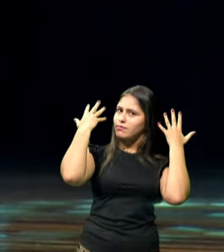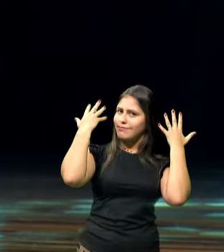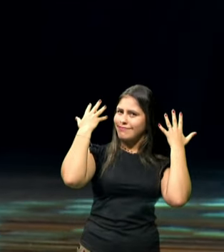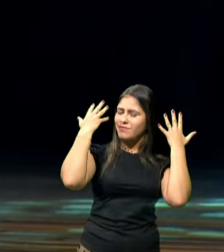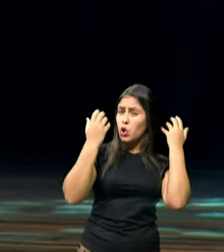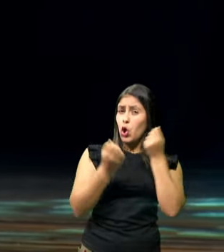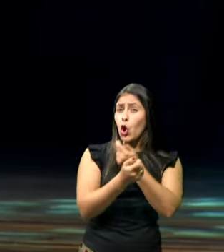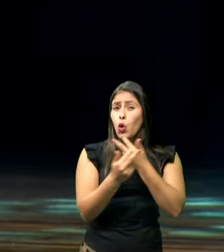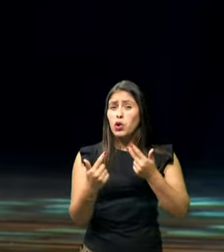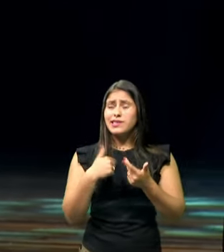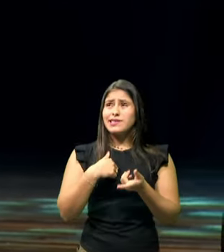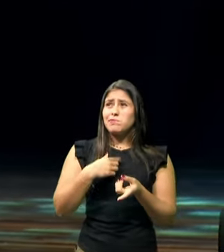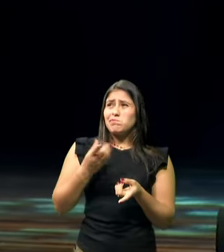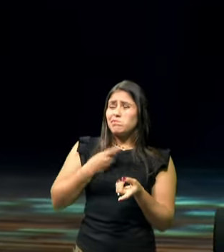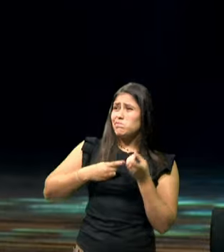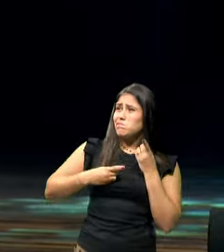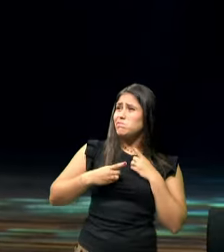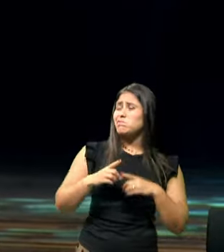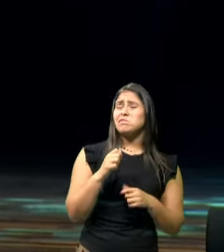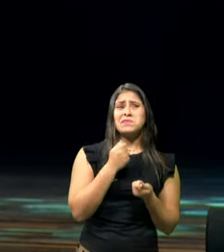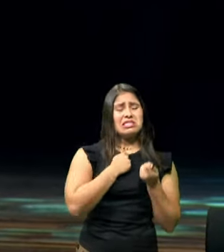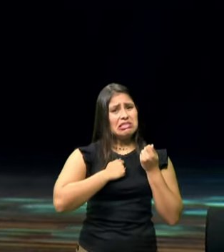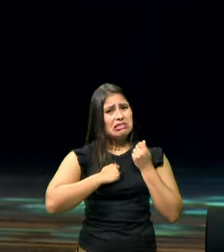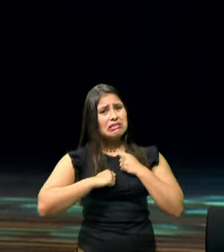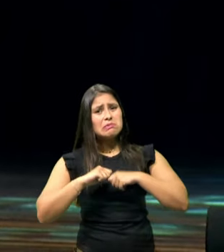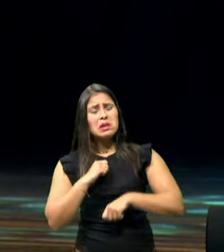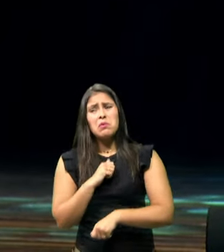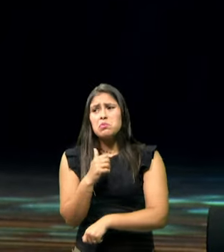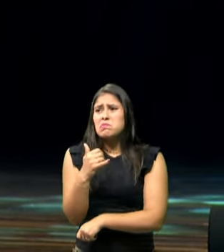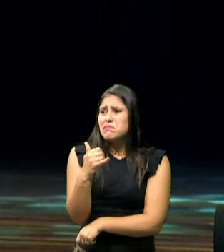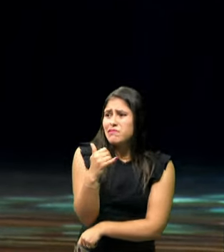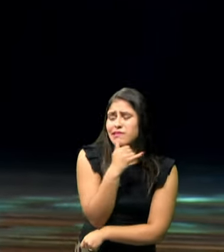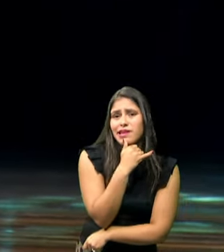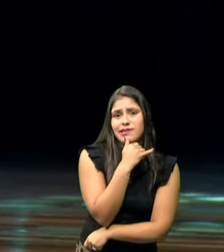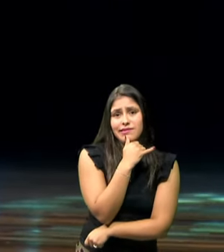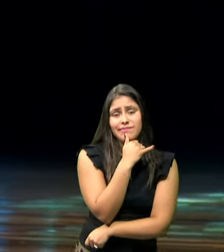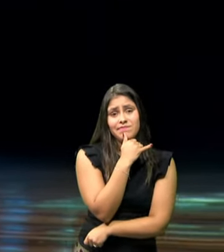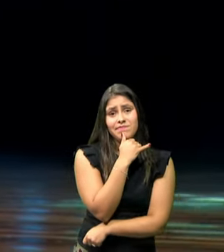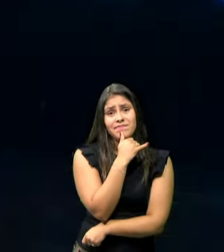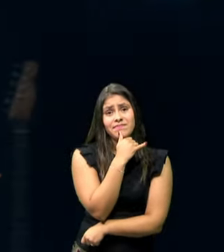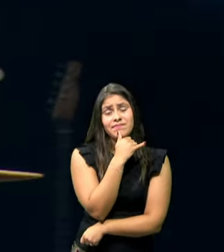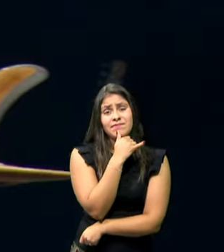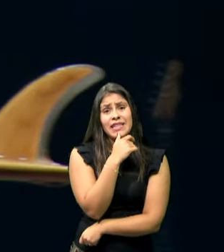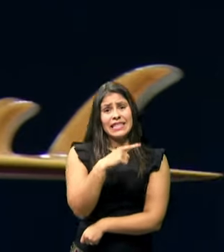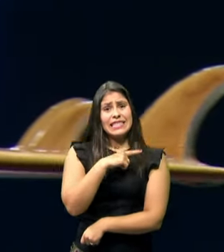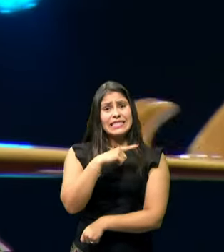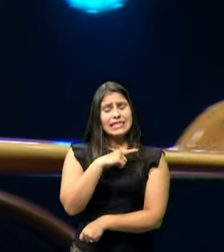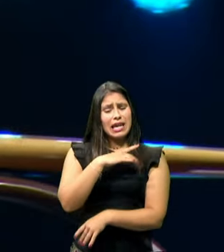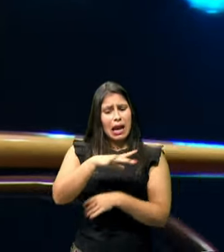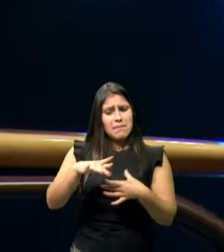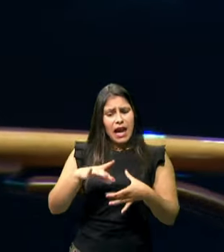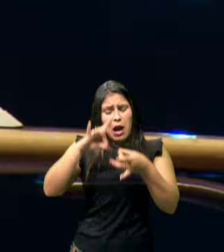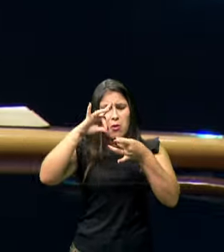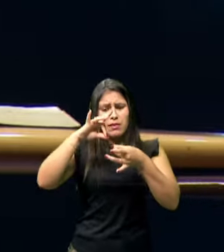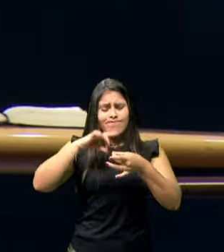Aquilo que me leva à depressão, à angústia, ao desânimo, que causa ferida na minha